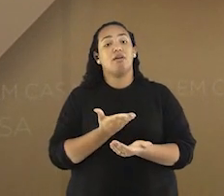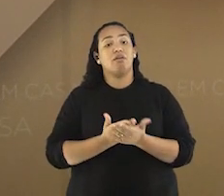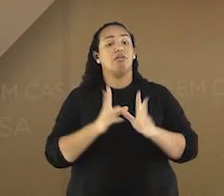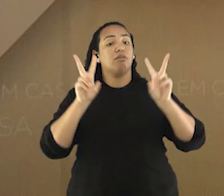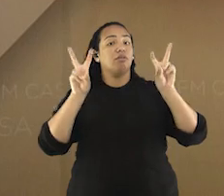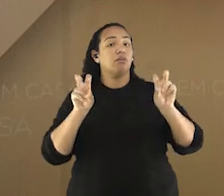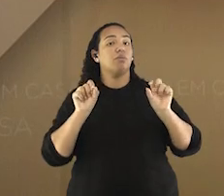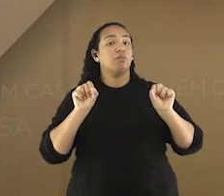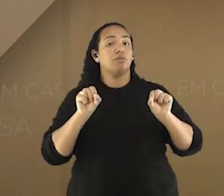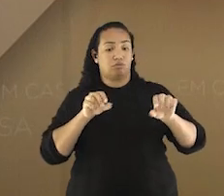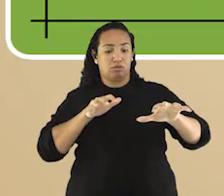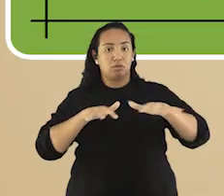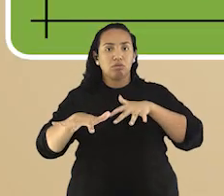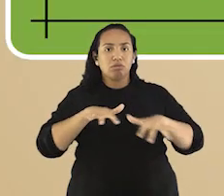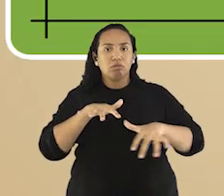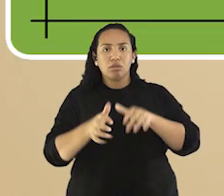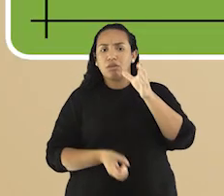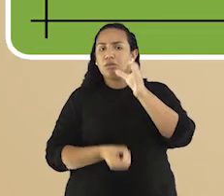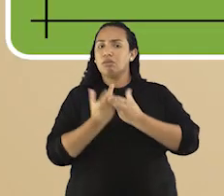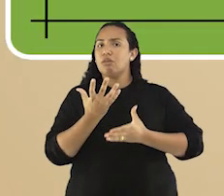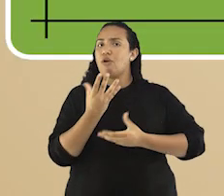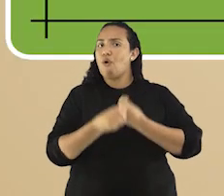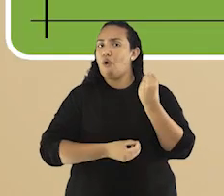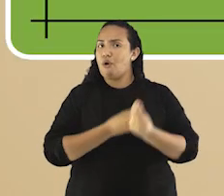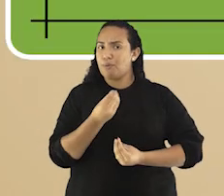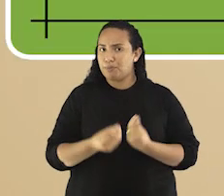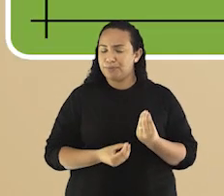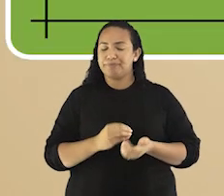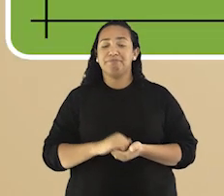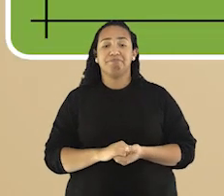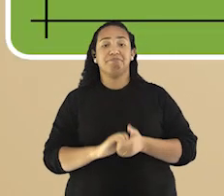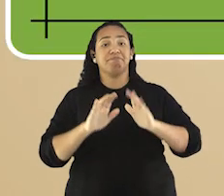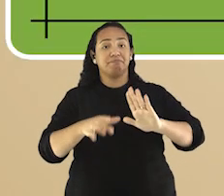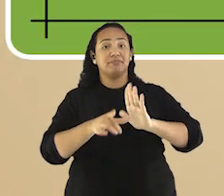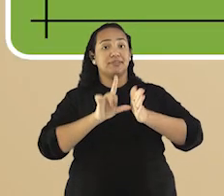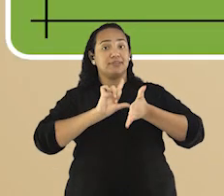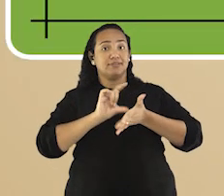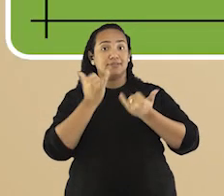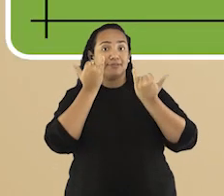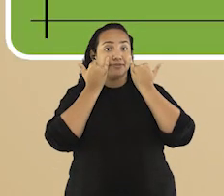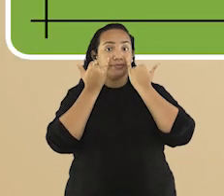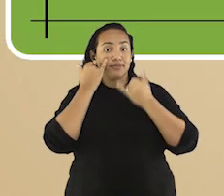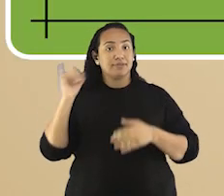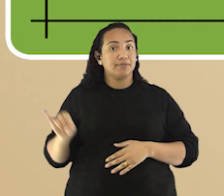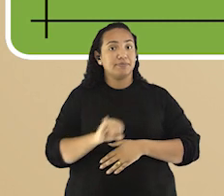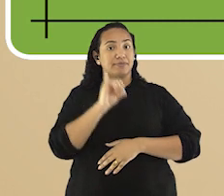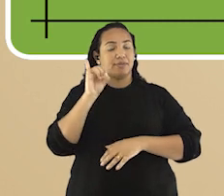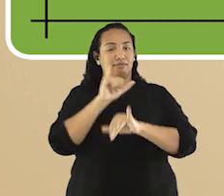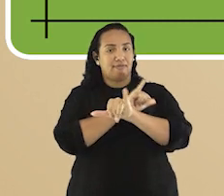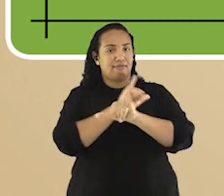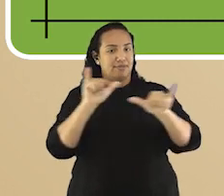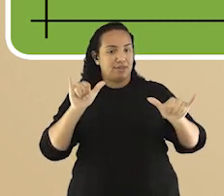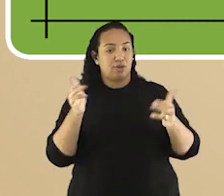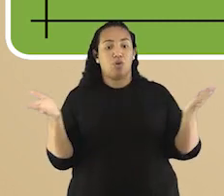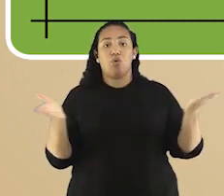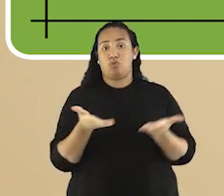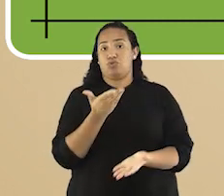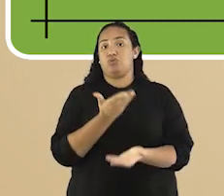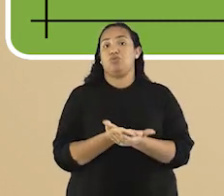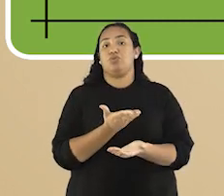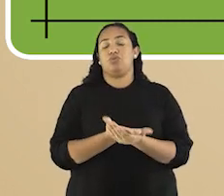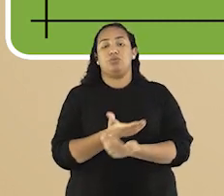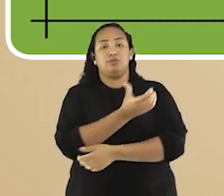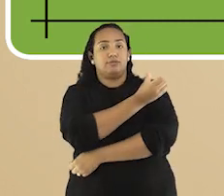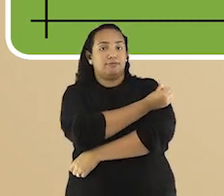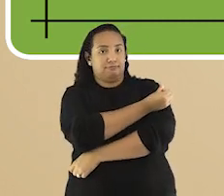dos terremotos. Antes de começar, vou passar algumas informações importantes. Essa aula é do 6º ano